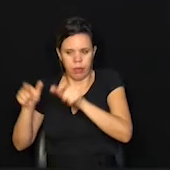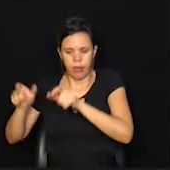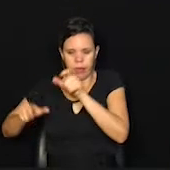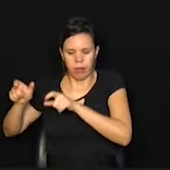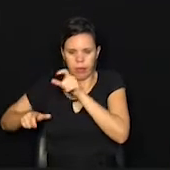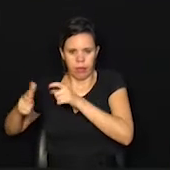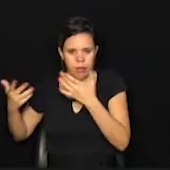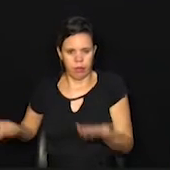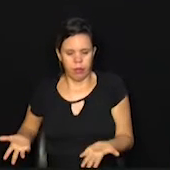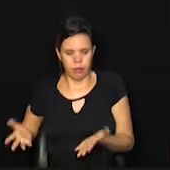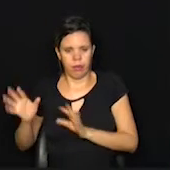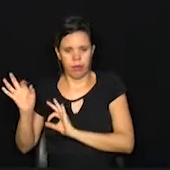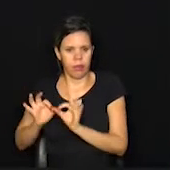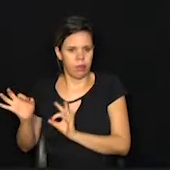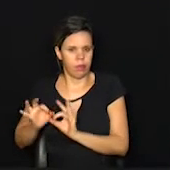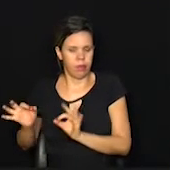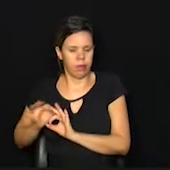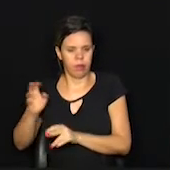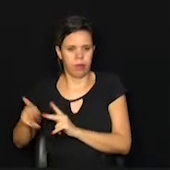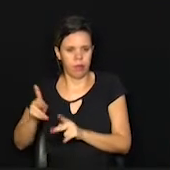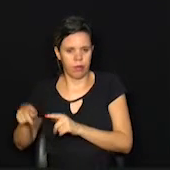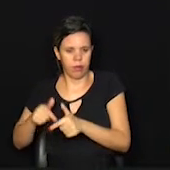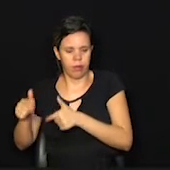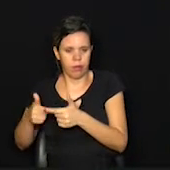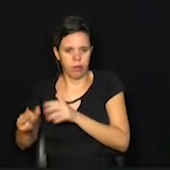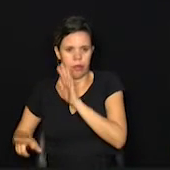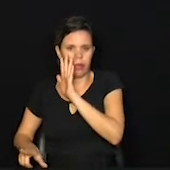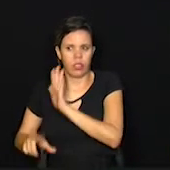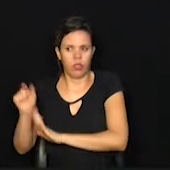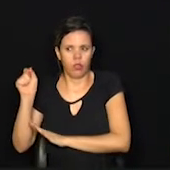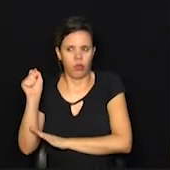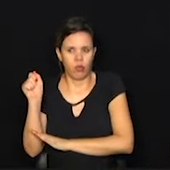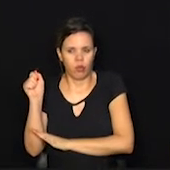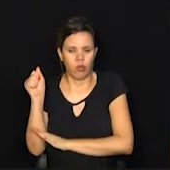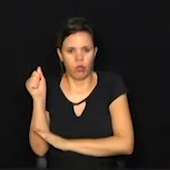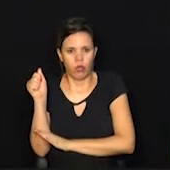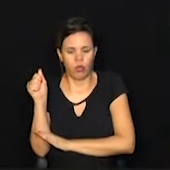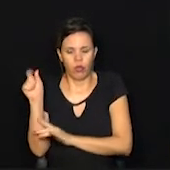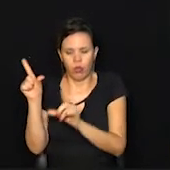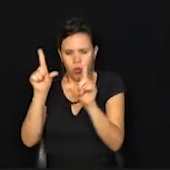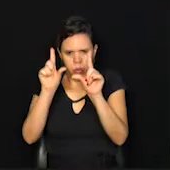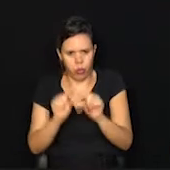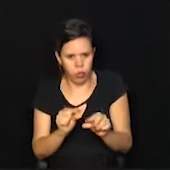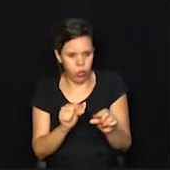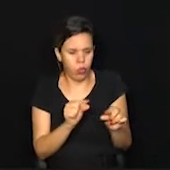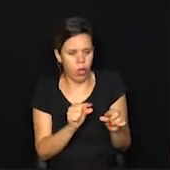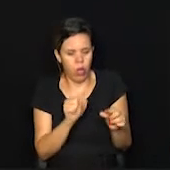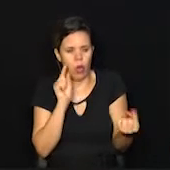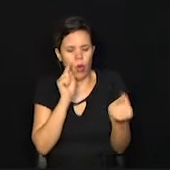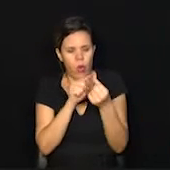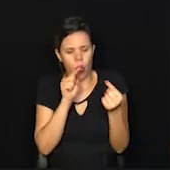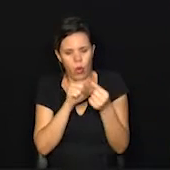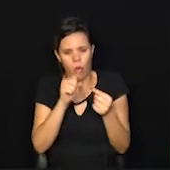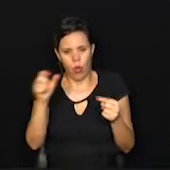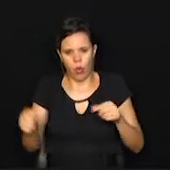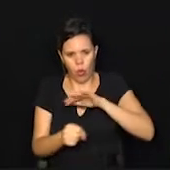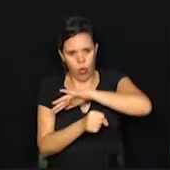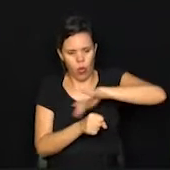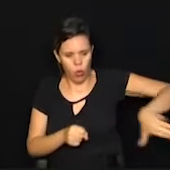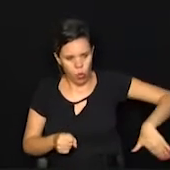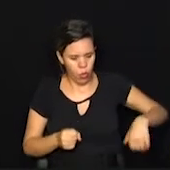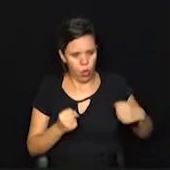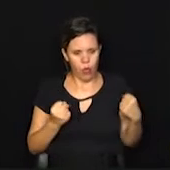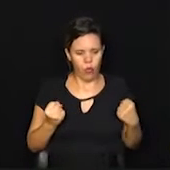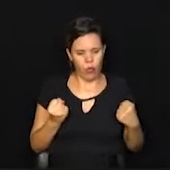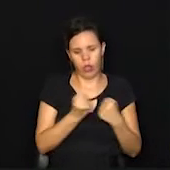e se as que é de organizar essa classe trabalhadora os lucros dos capitalistas seriam menores e o objetivo do golpe era favorecer